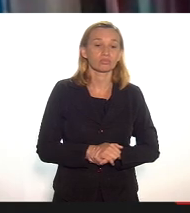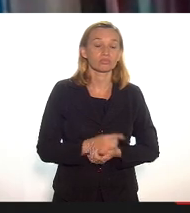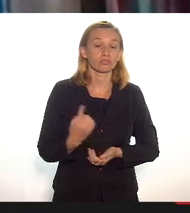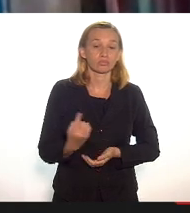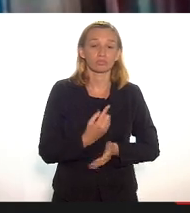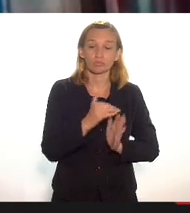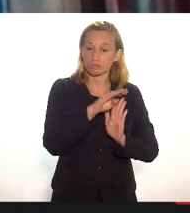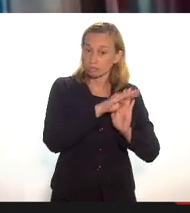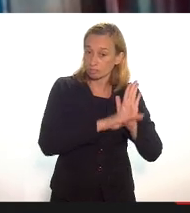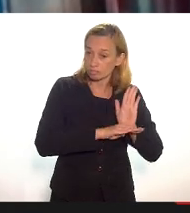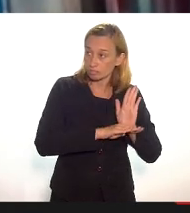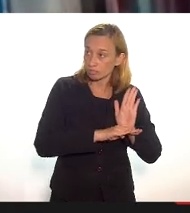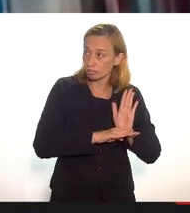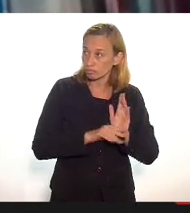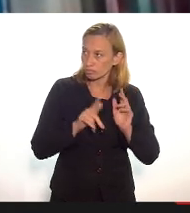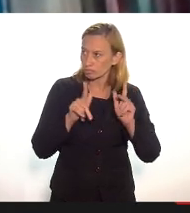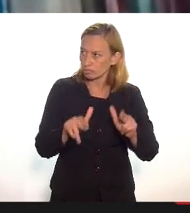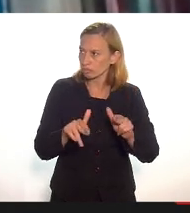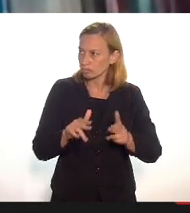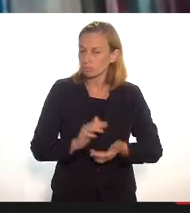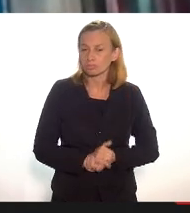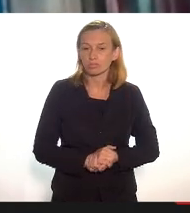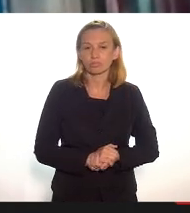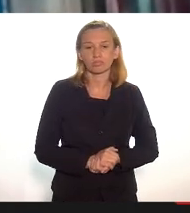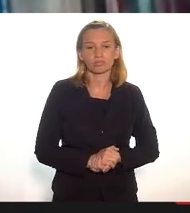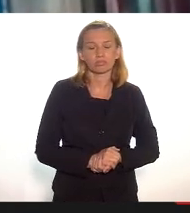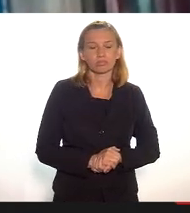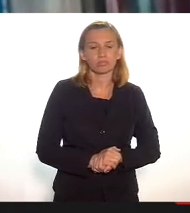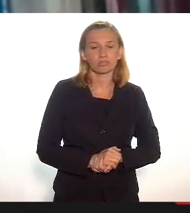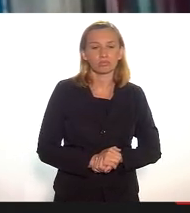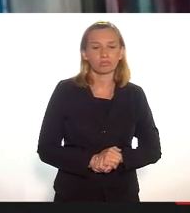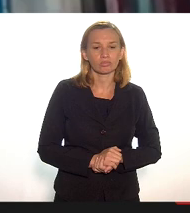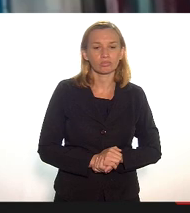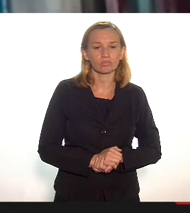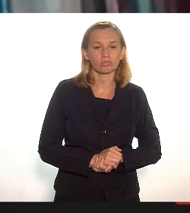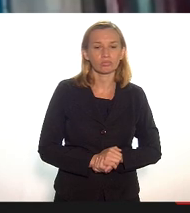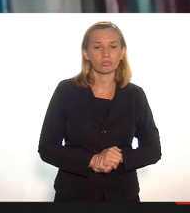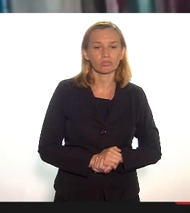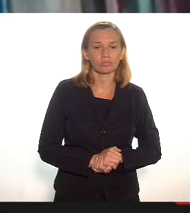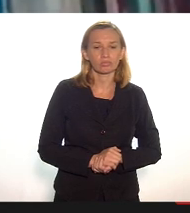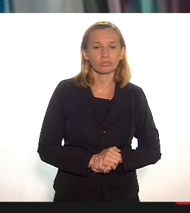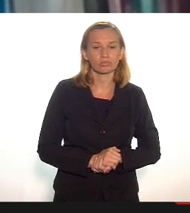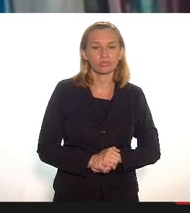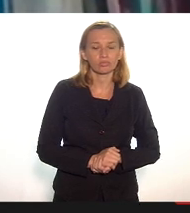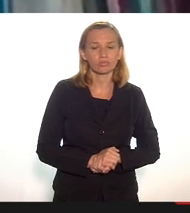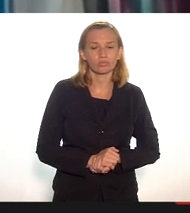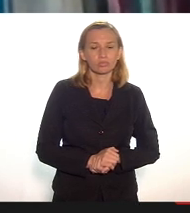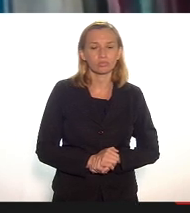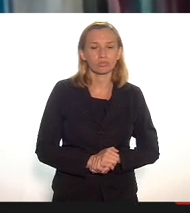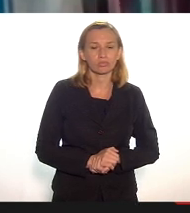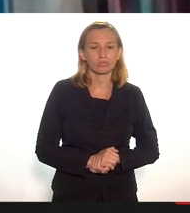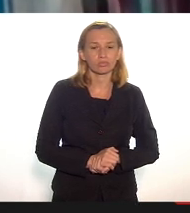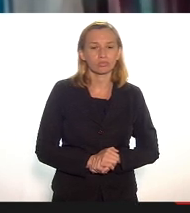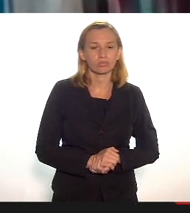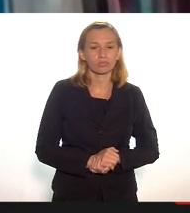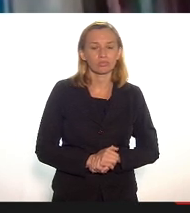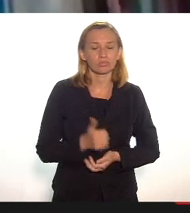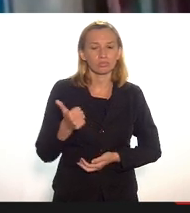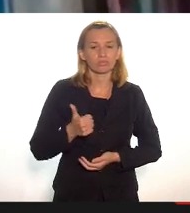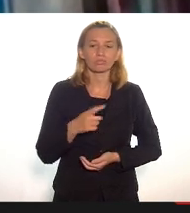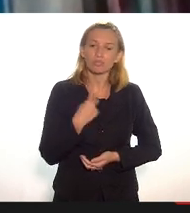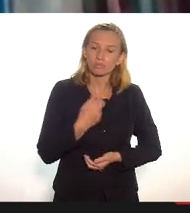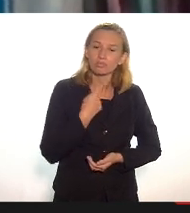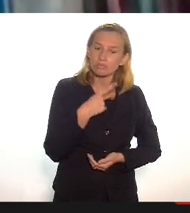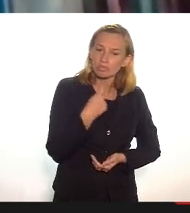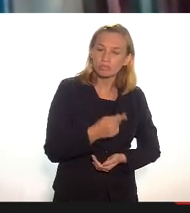agenda que é semelhante à que vocês estão discutindo aqui, né? Primeiro, E também nós questionamos, né,